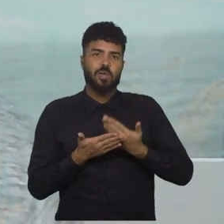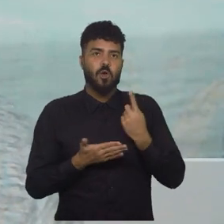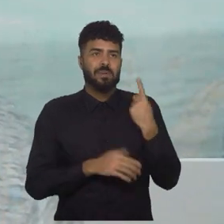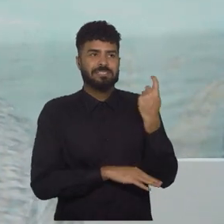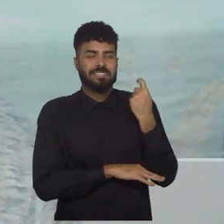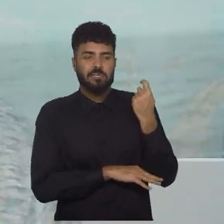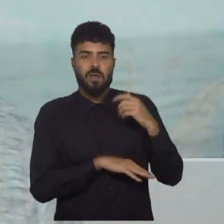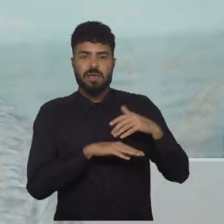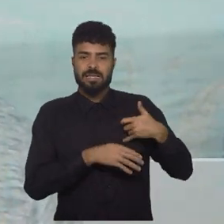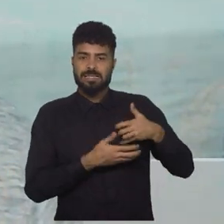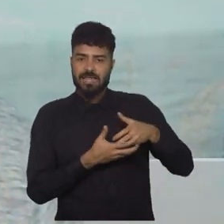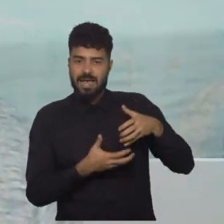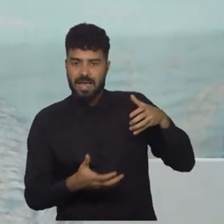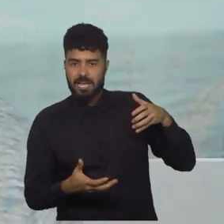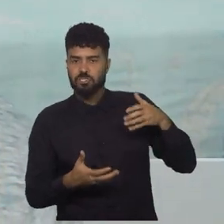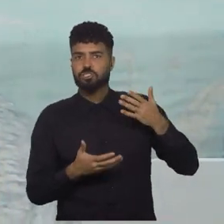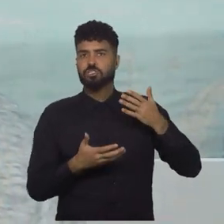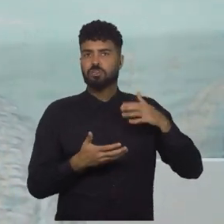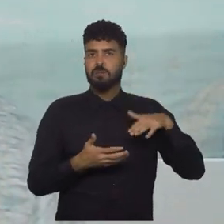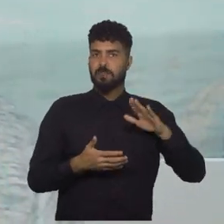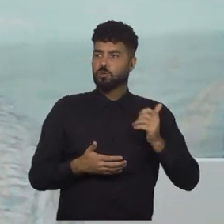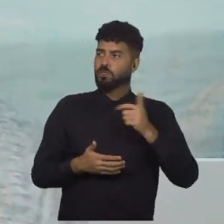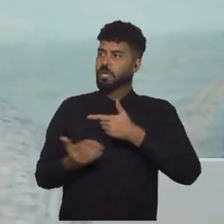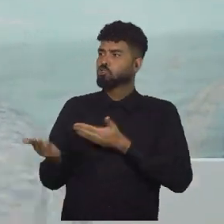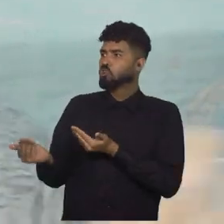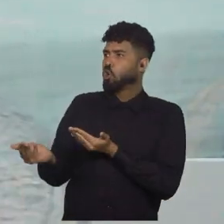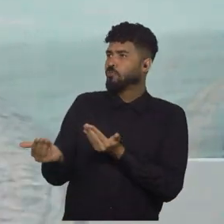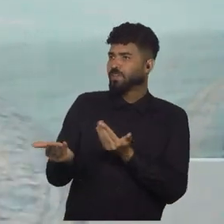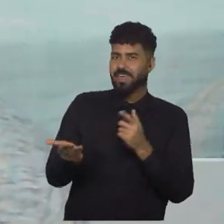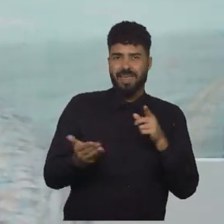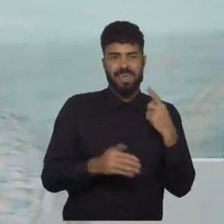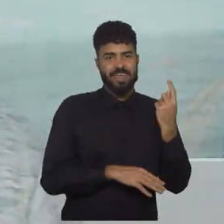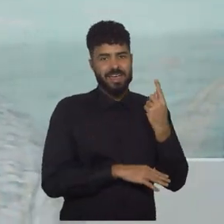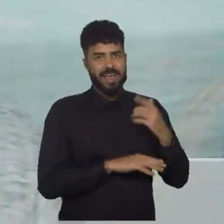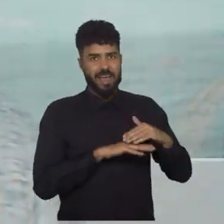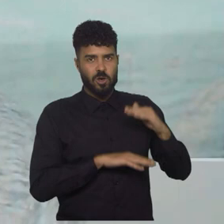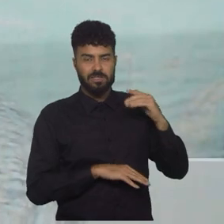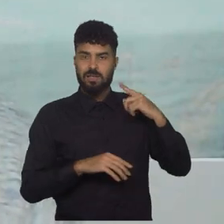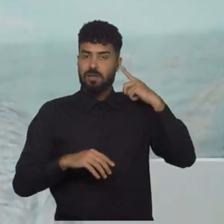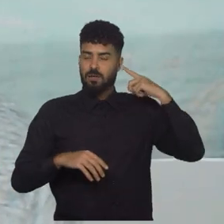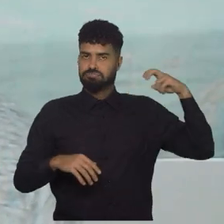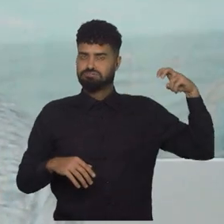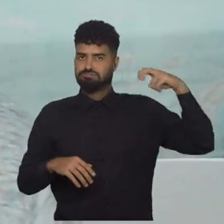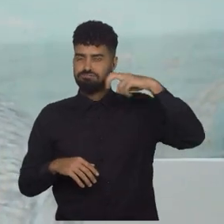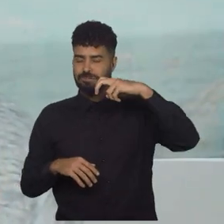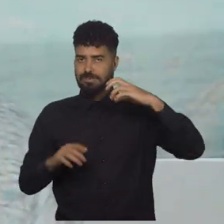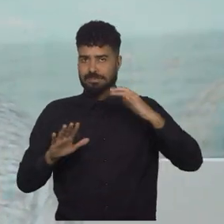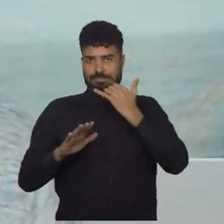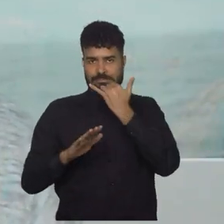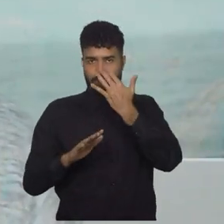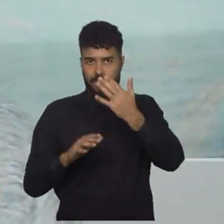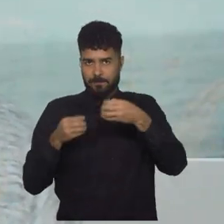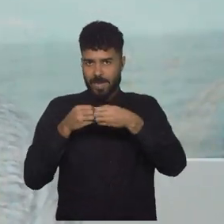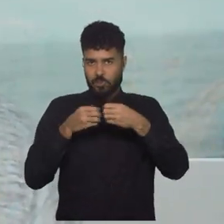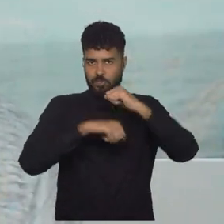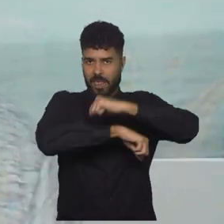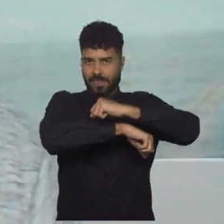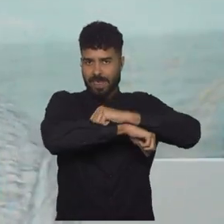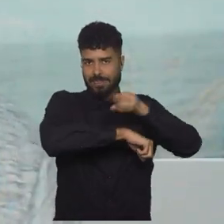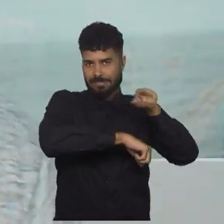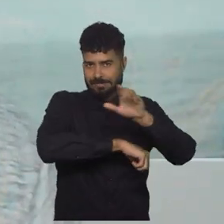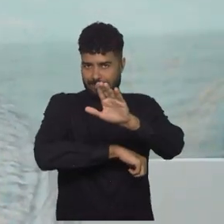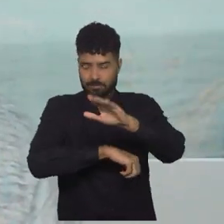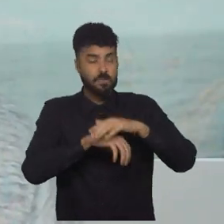seleção com uma média de idade mais alta, eu peço desculpa pelo barulho, a média de idade um pouco mais alta, eu acho que pode